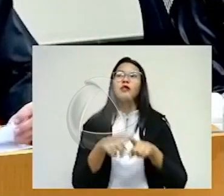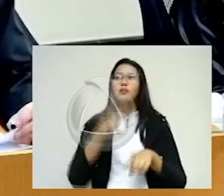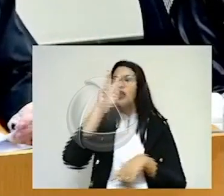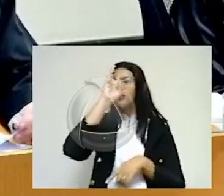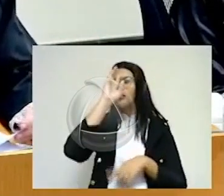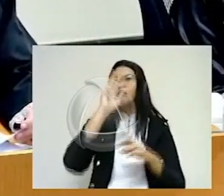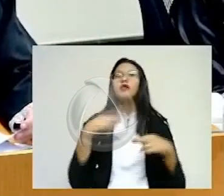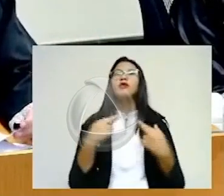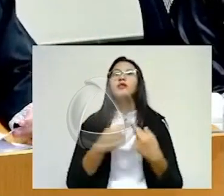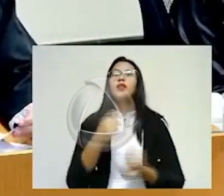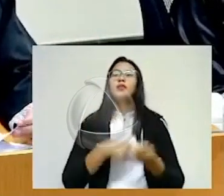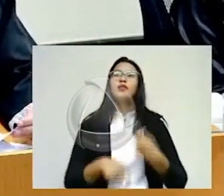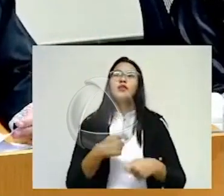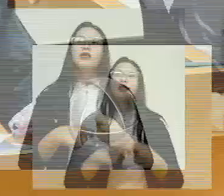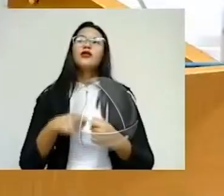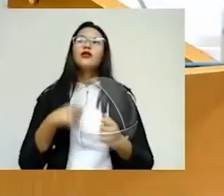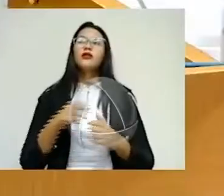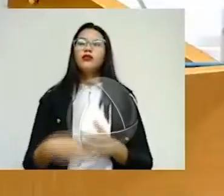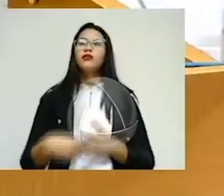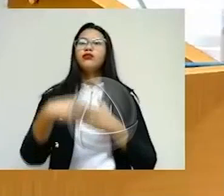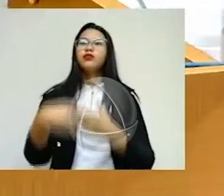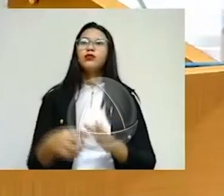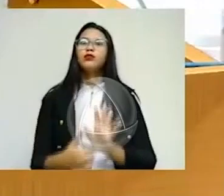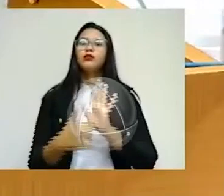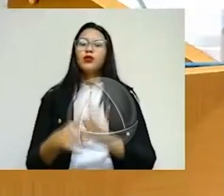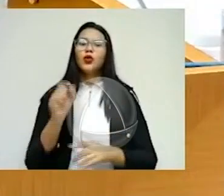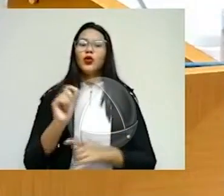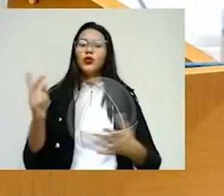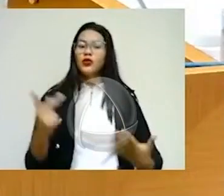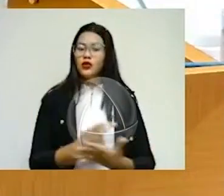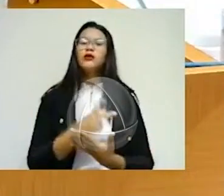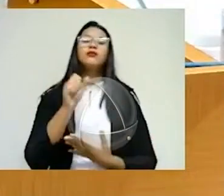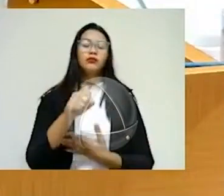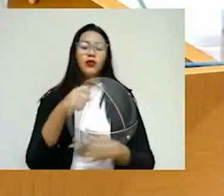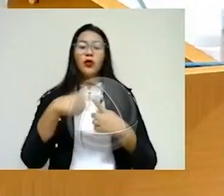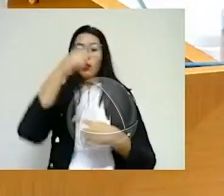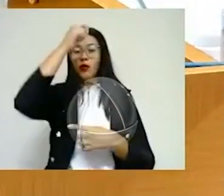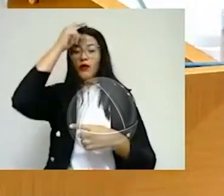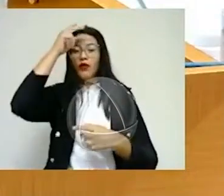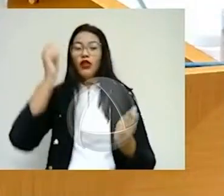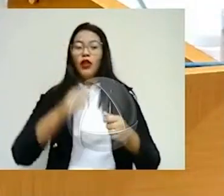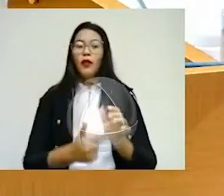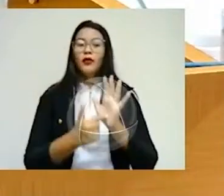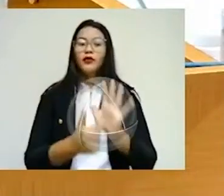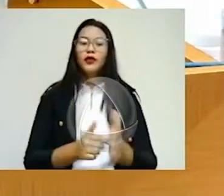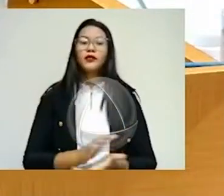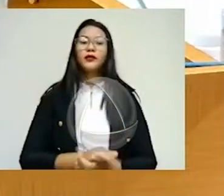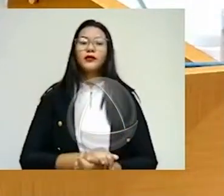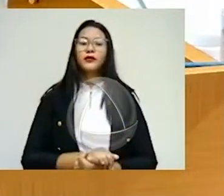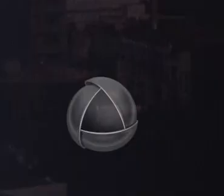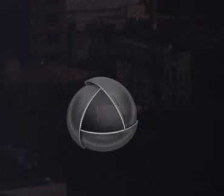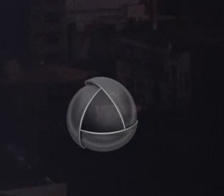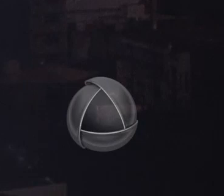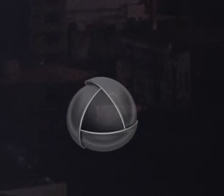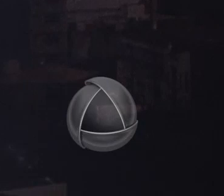do perfeito. Procurador. E aí, na terça-feira, na reunião administrativa, leva as justificativas. Justamente, que o prefeito vai